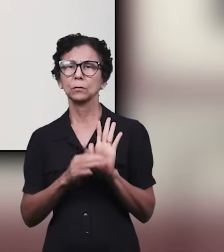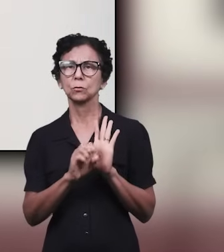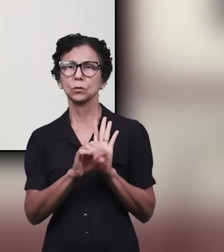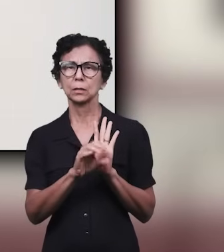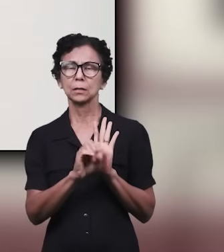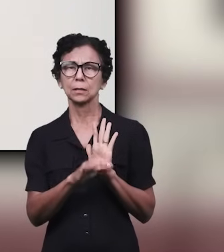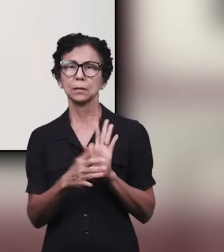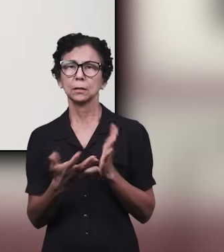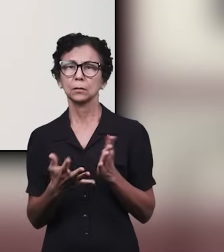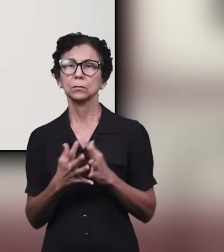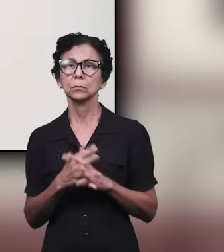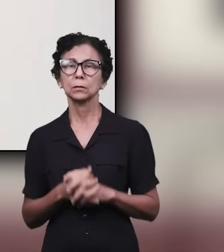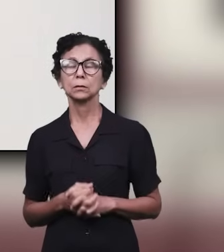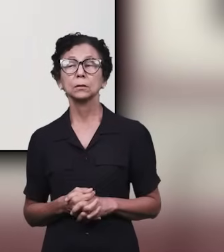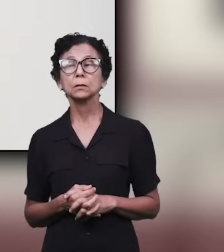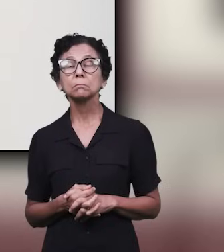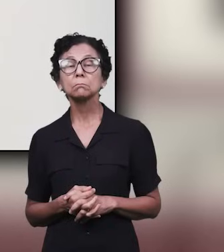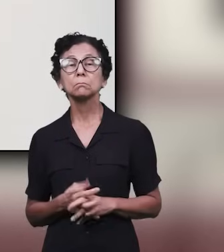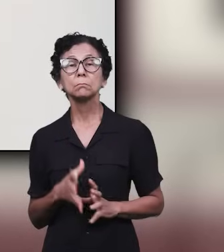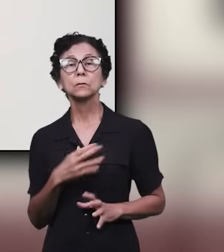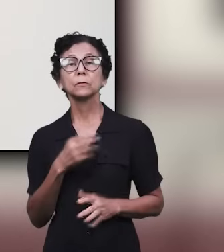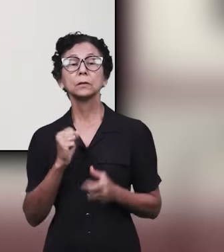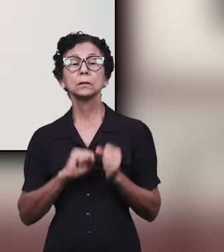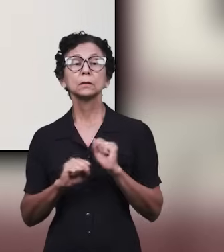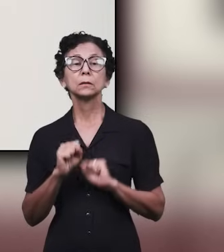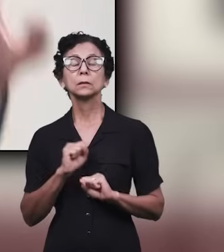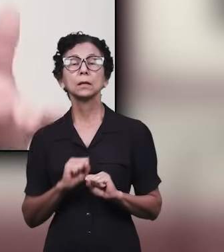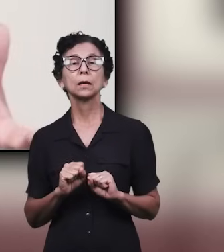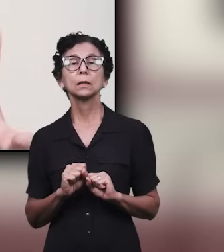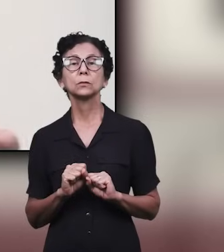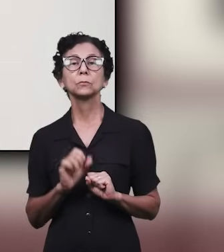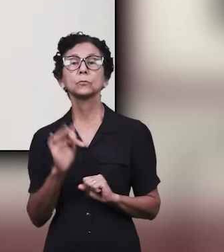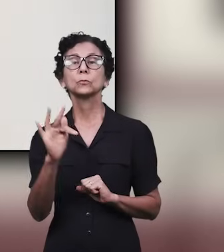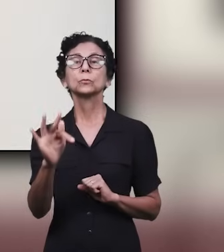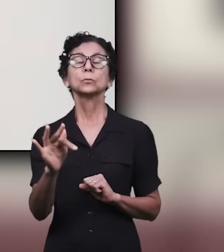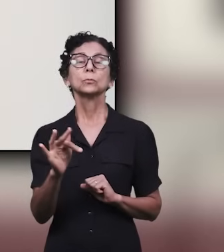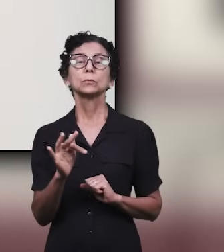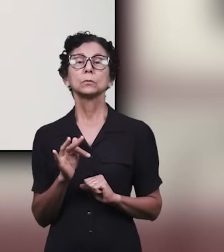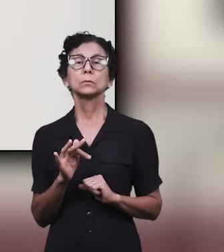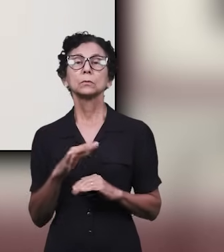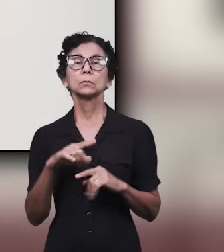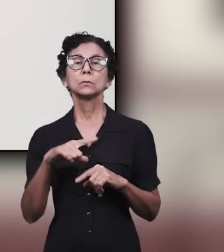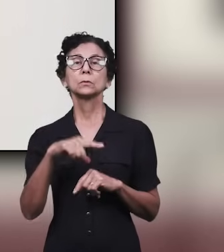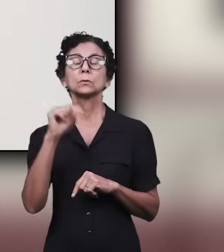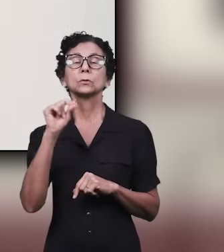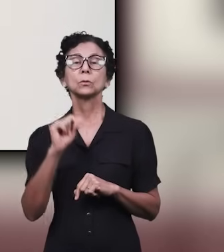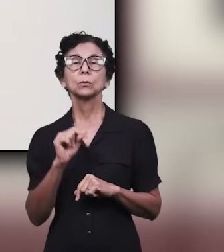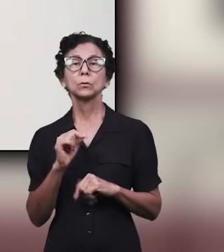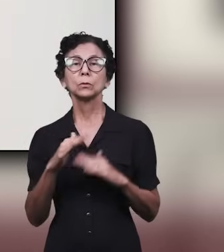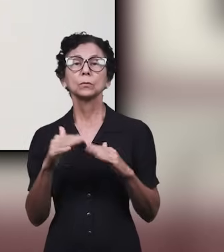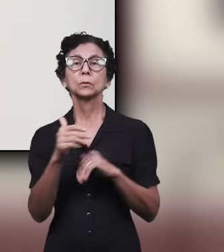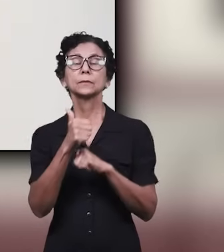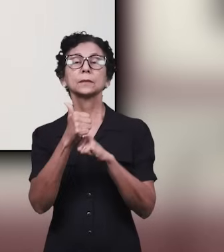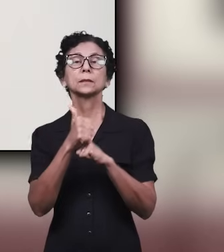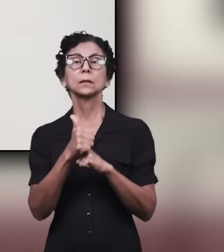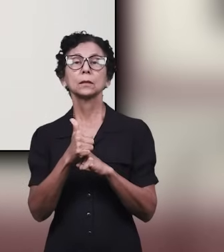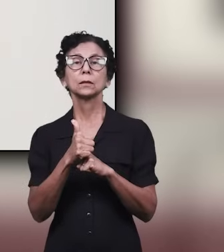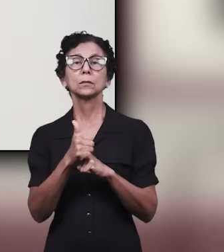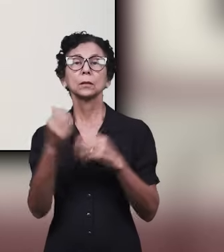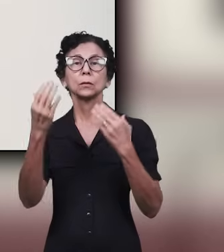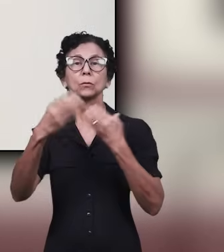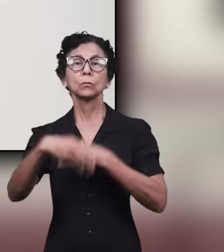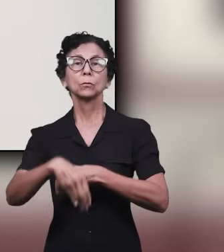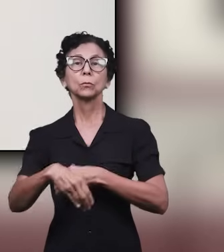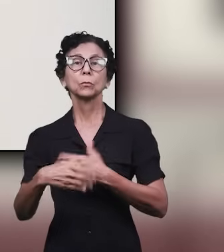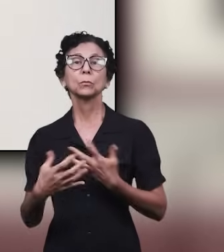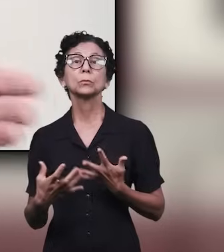seus filhos têm como projeto futuro, né? Qual é a profissão, qual é a faculdade, qual é o concurso público, né?